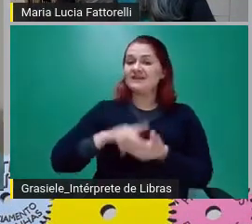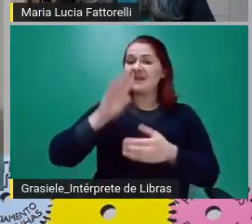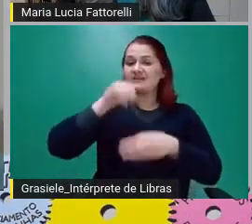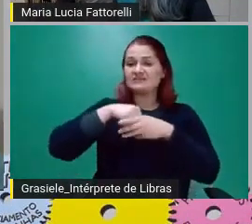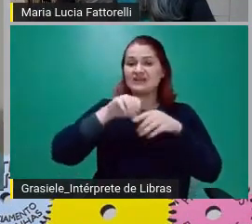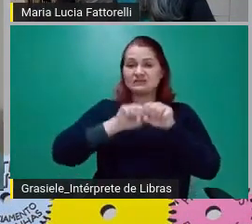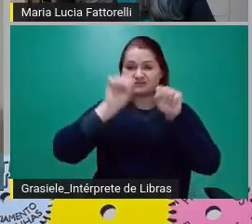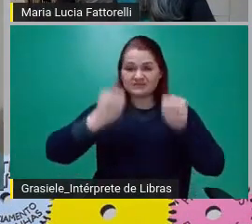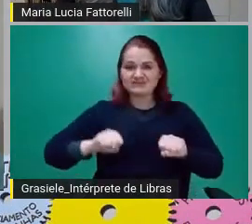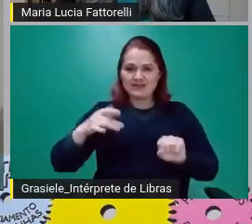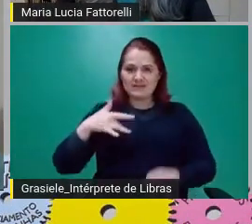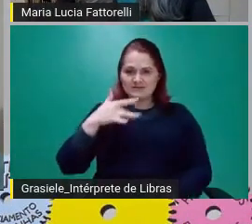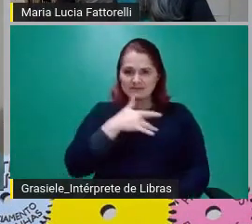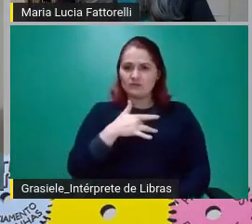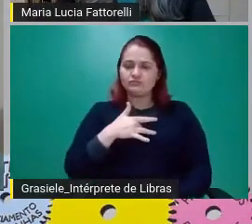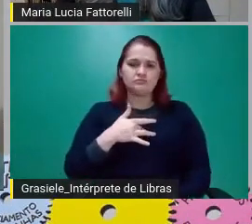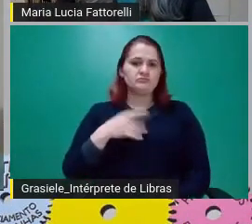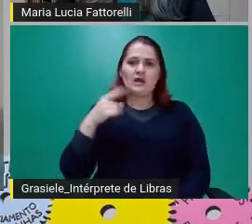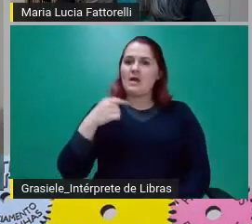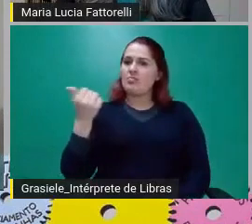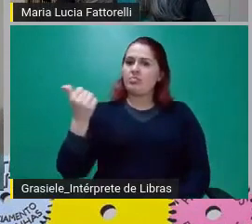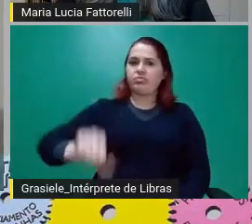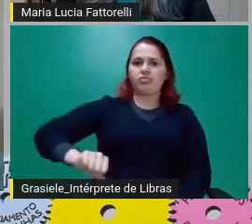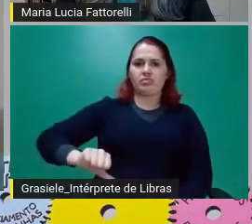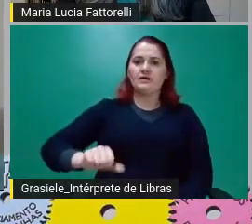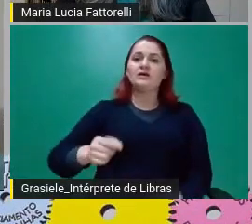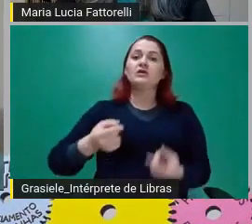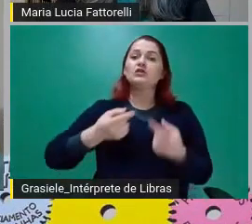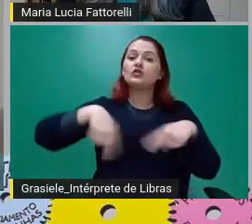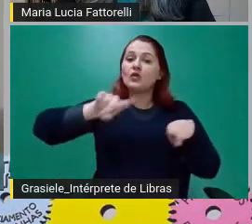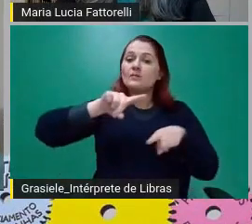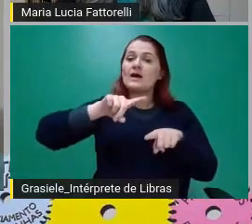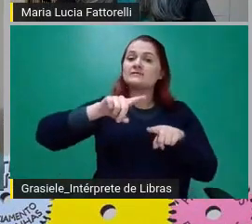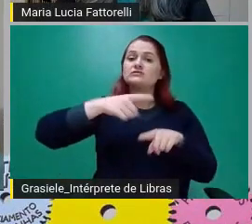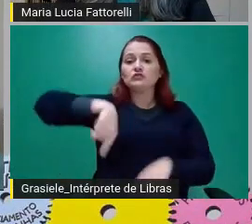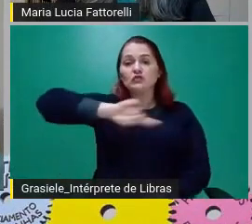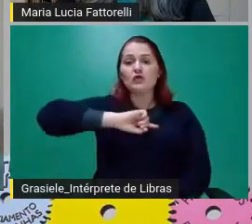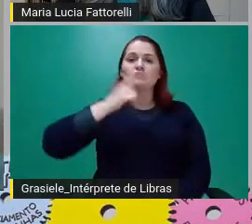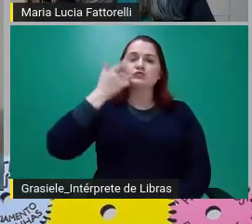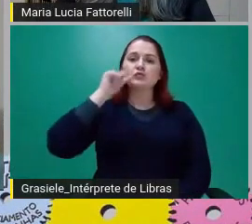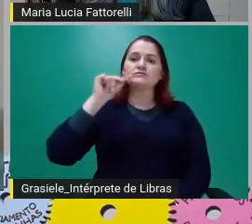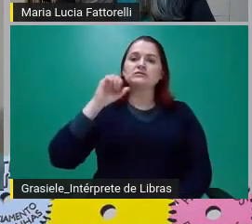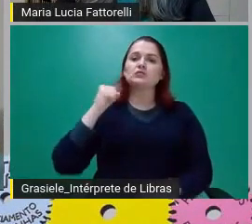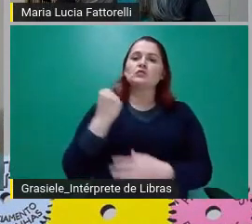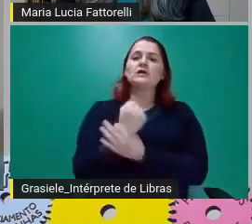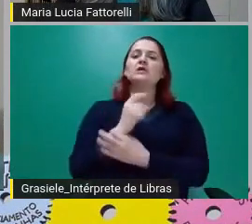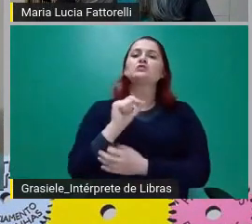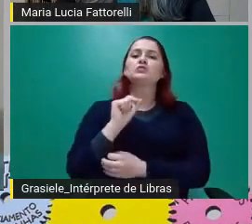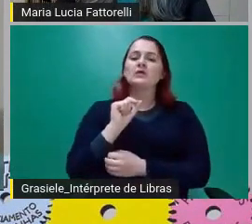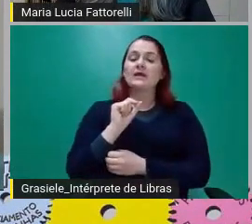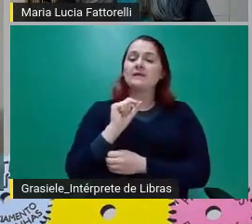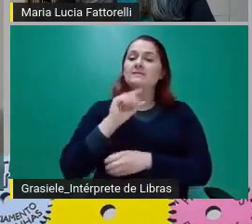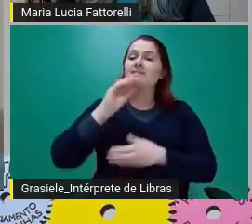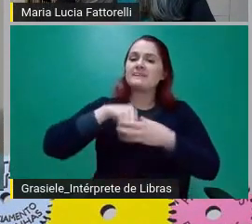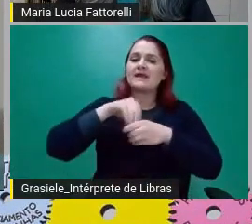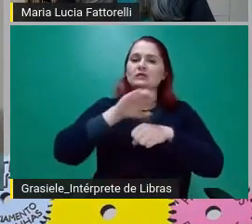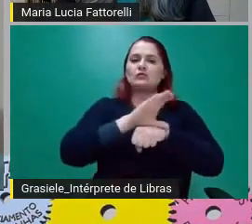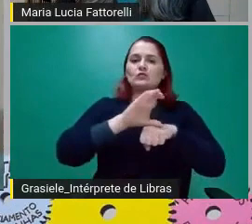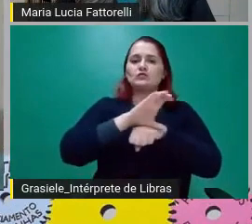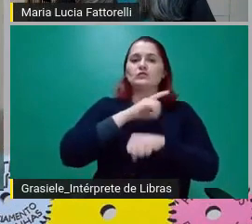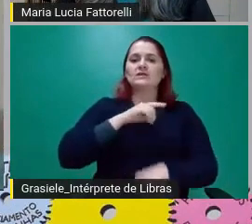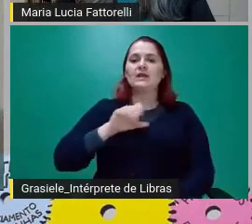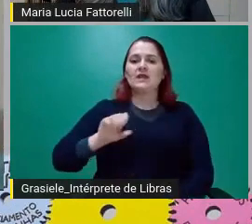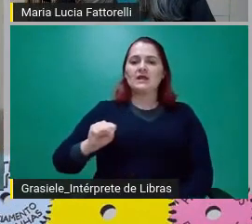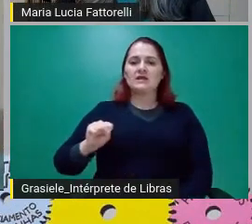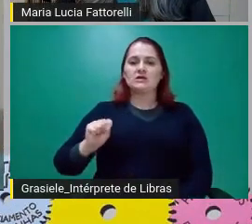Constituição, garantir o SUS universal, público, gratuito, integral, de abordagem integral. Então,